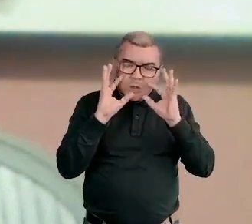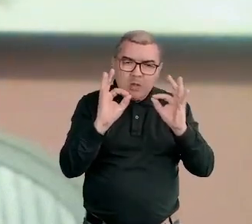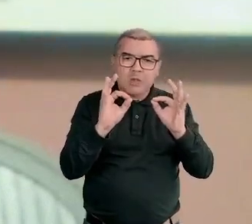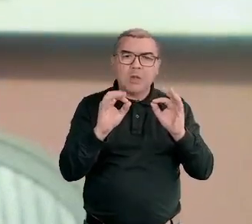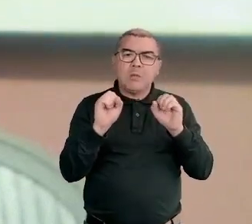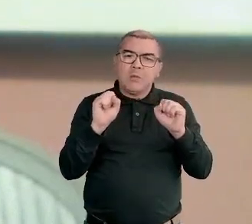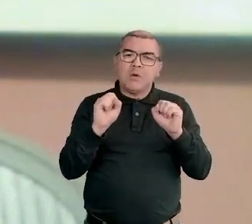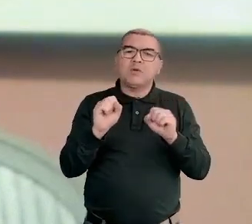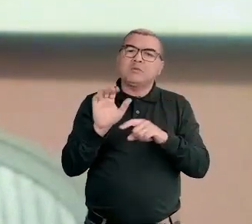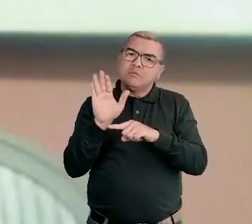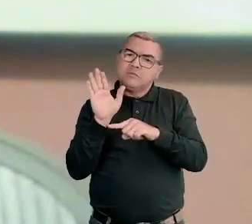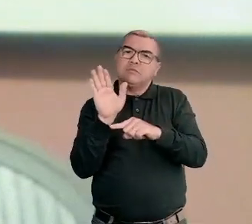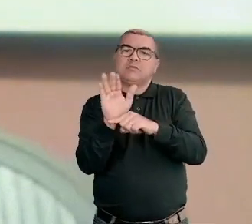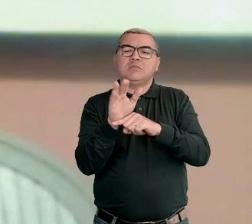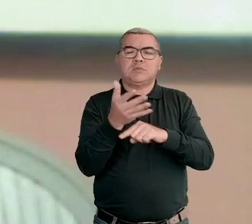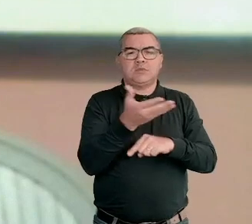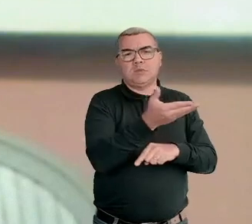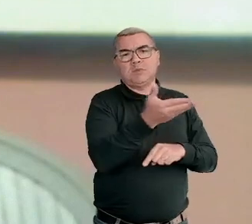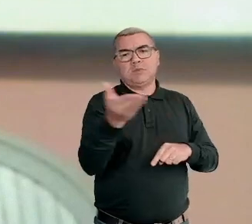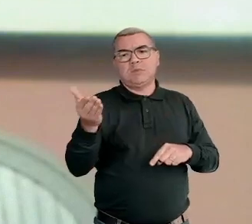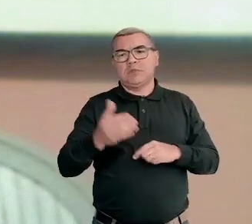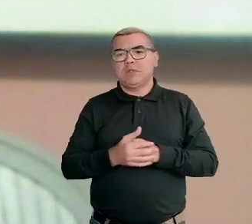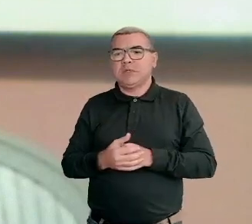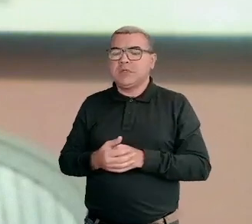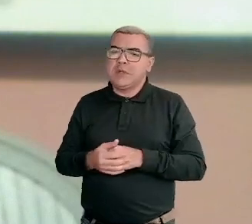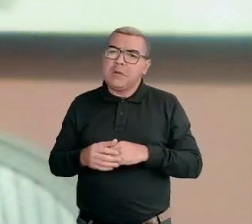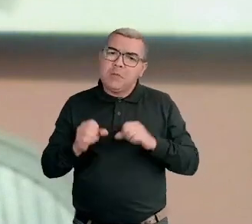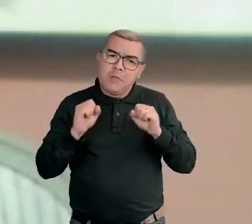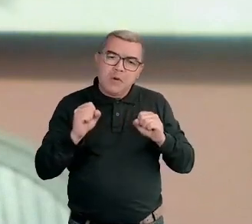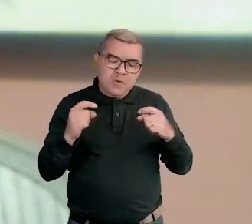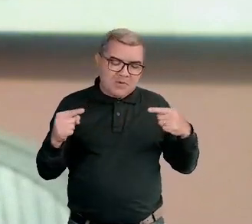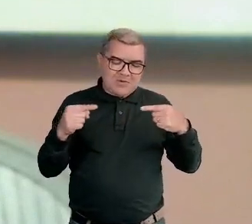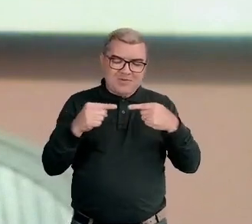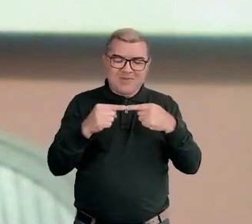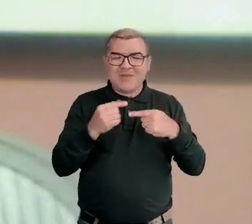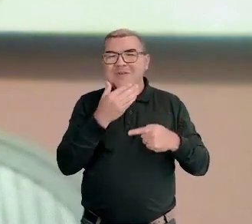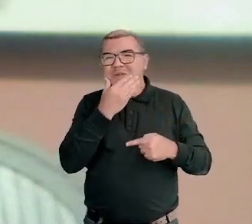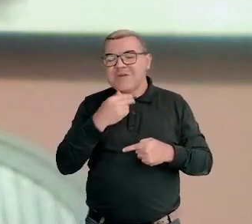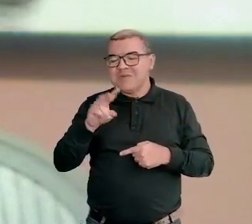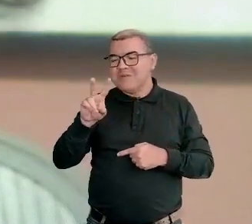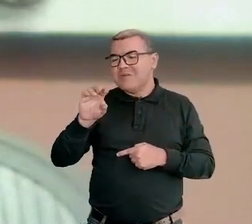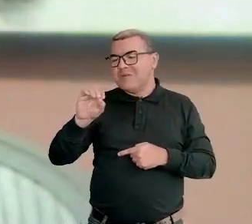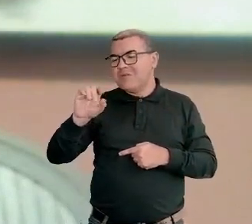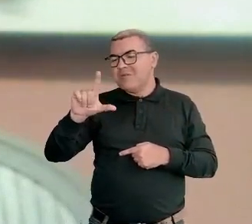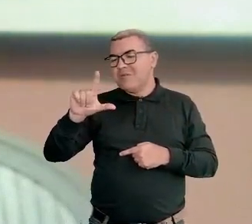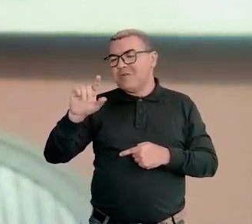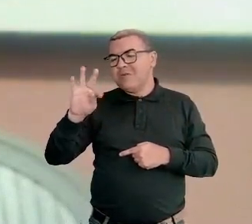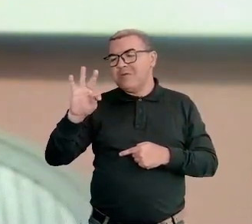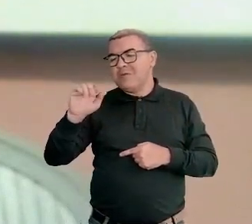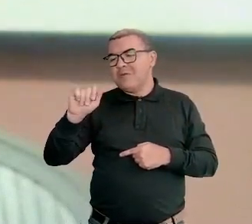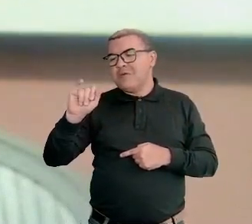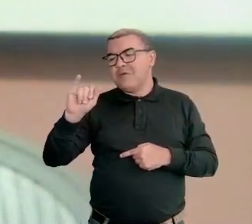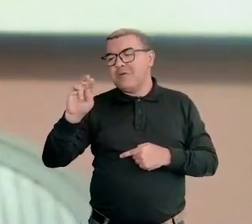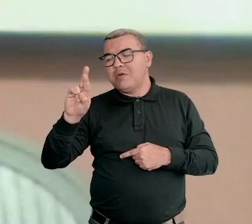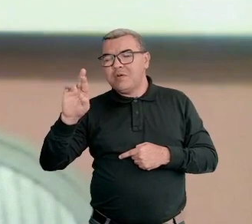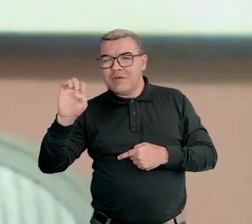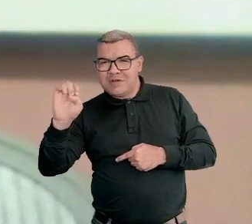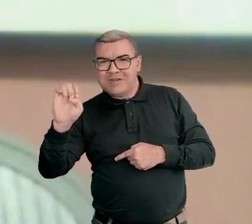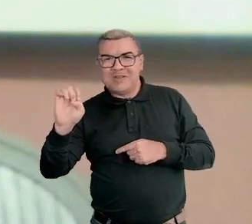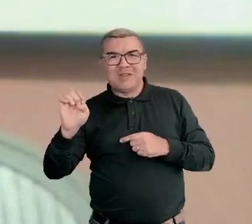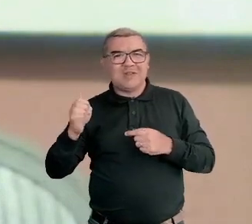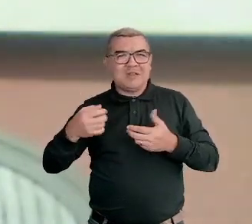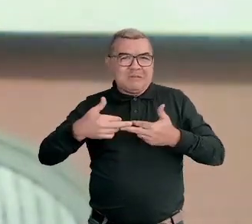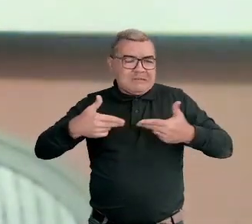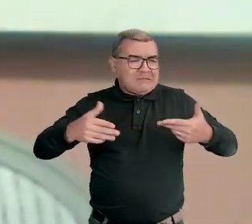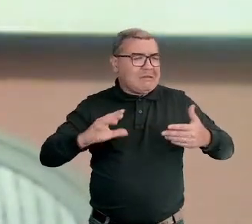fruição, né? Que possam, no melhor sentido volteriano, nos ensinar que a providência nos compensa das muitas